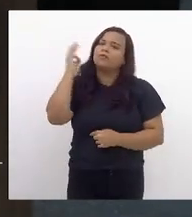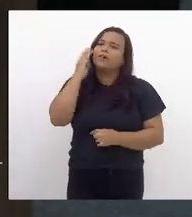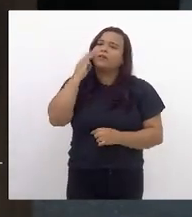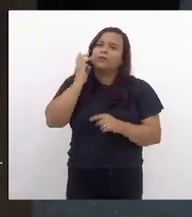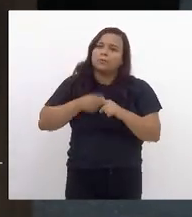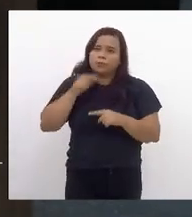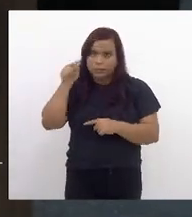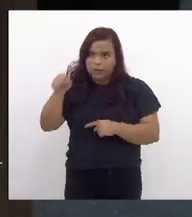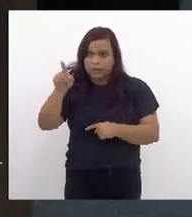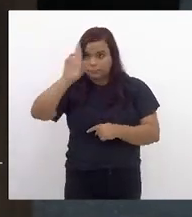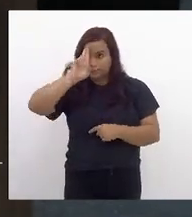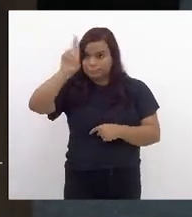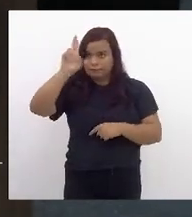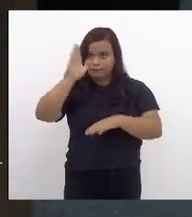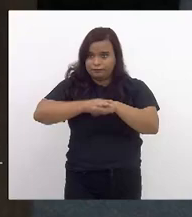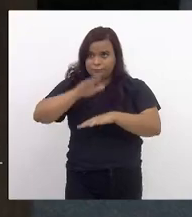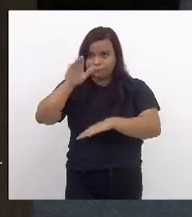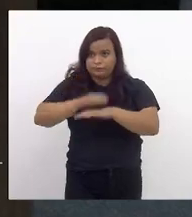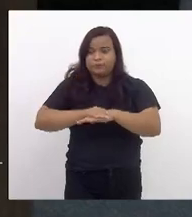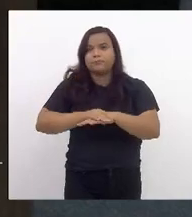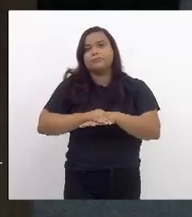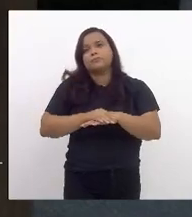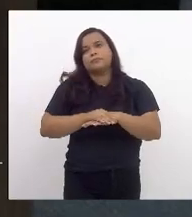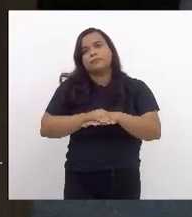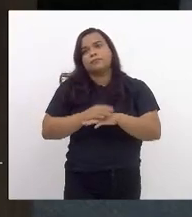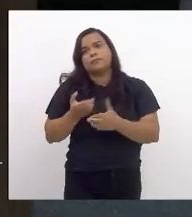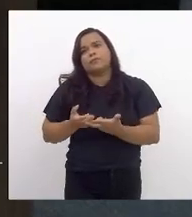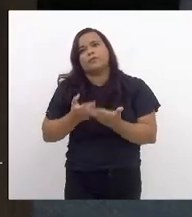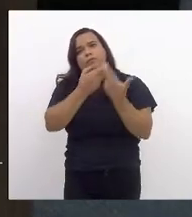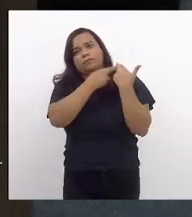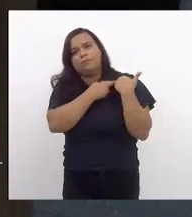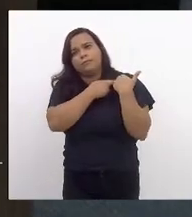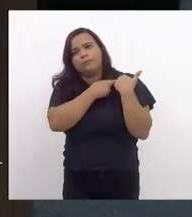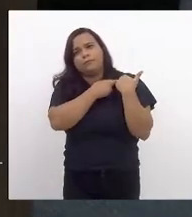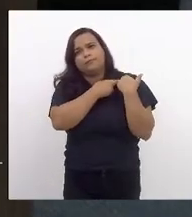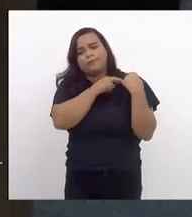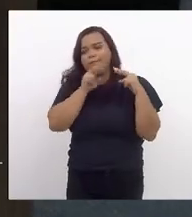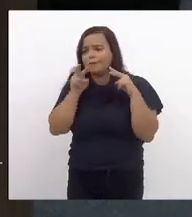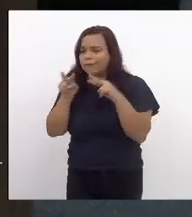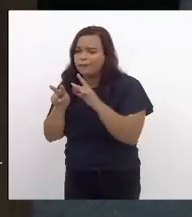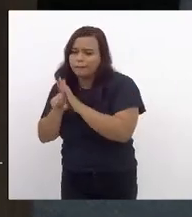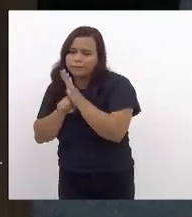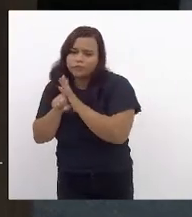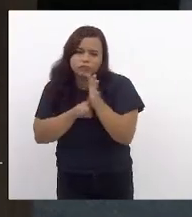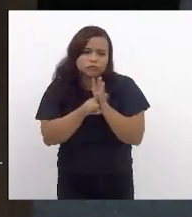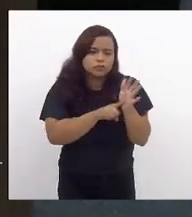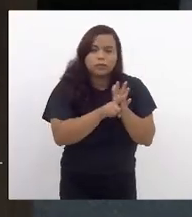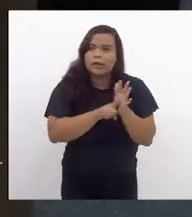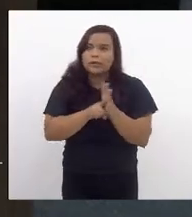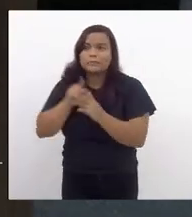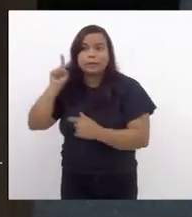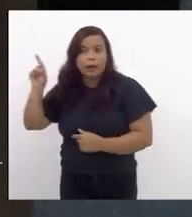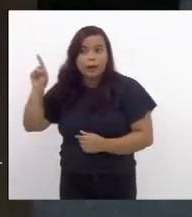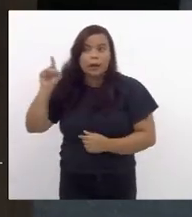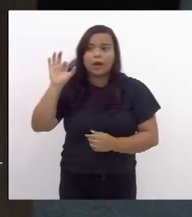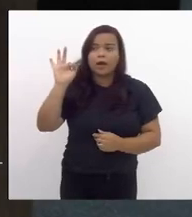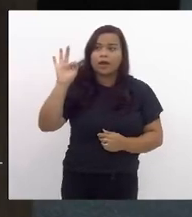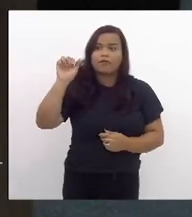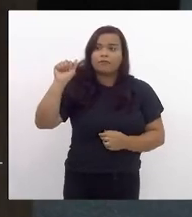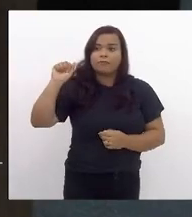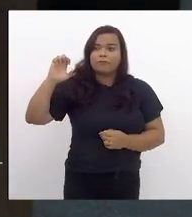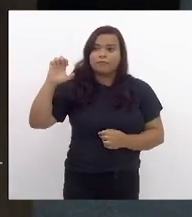por exemplo, que tem toda a responsabilidade de fazer a fiscalização da FAETEC. Então,